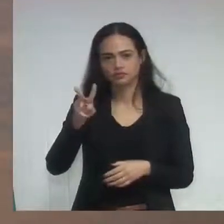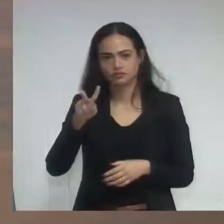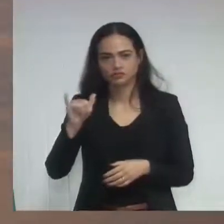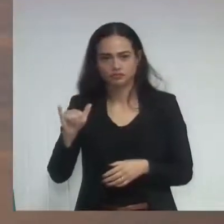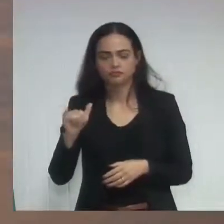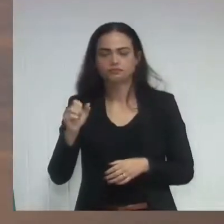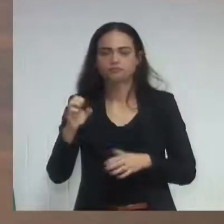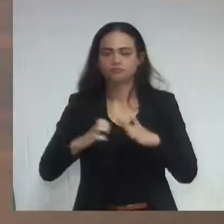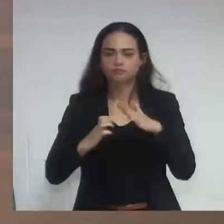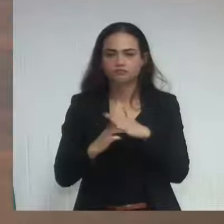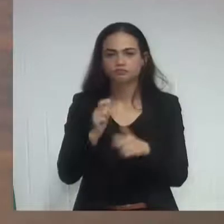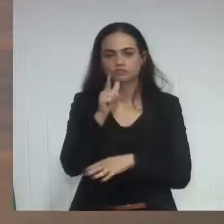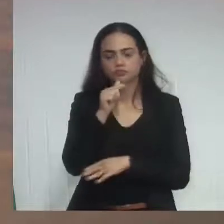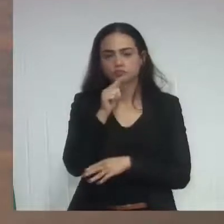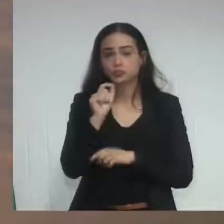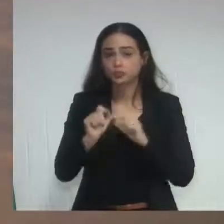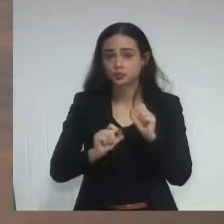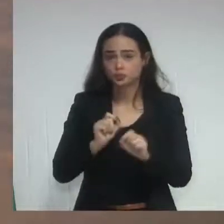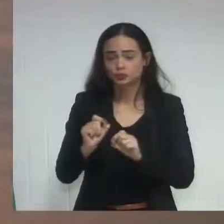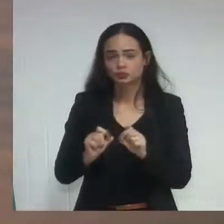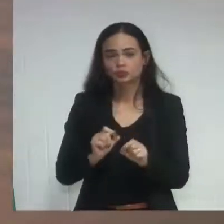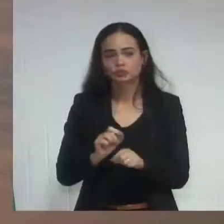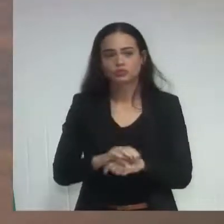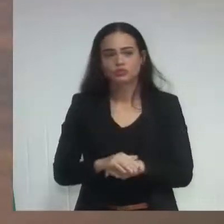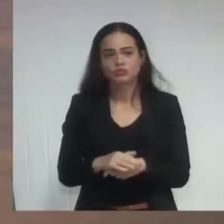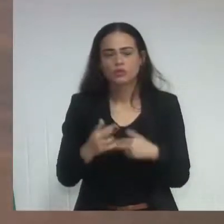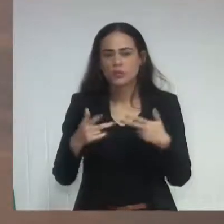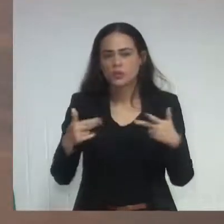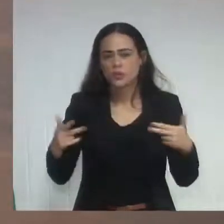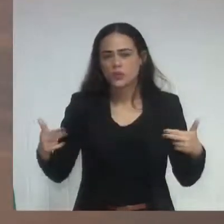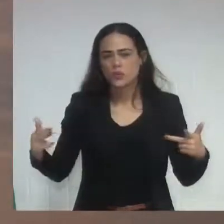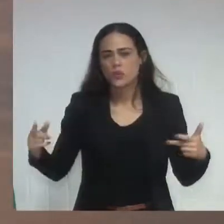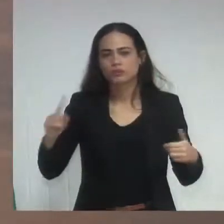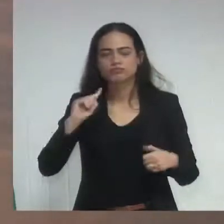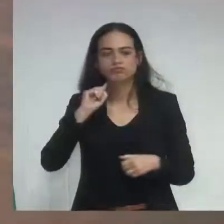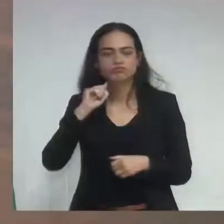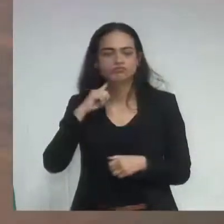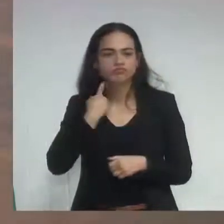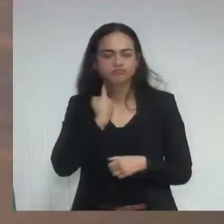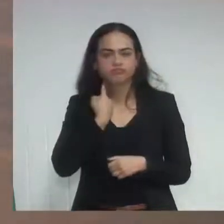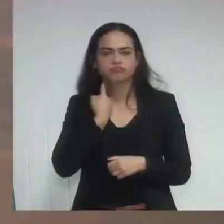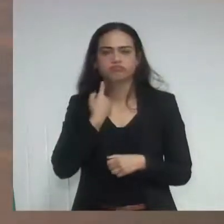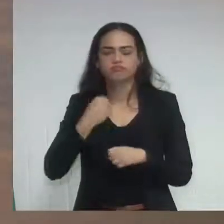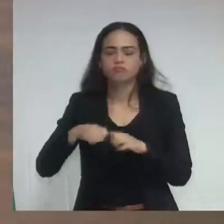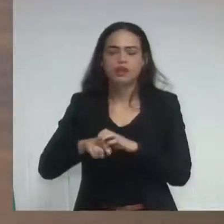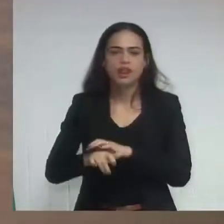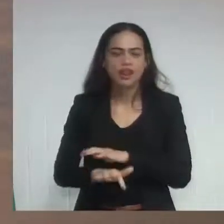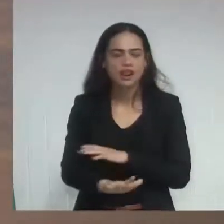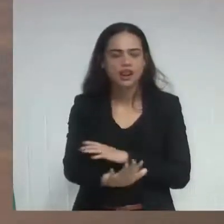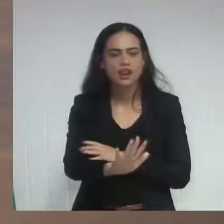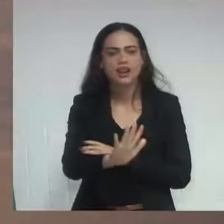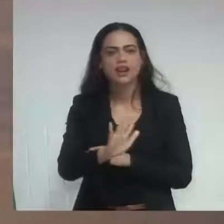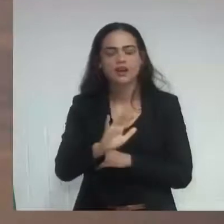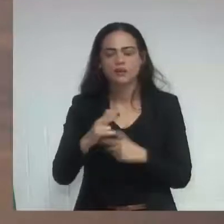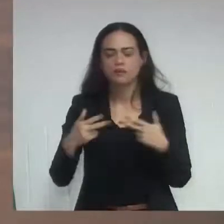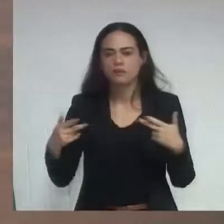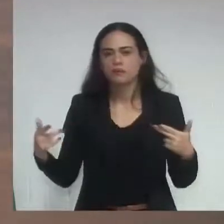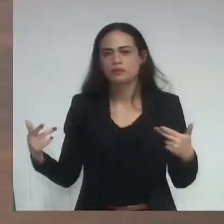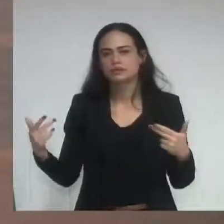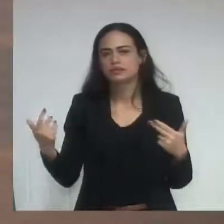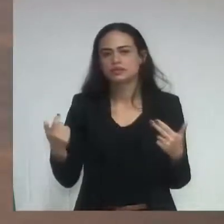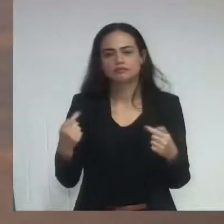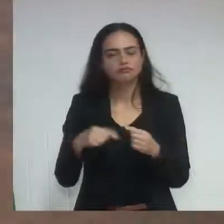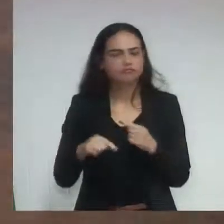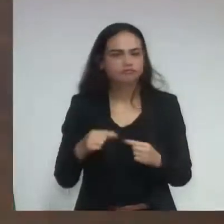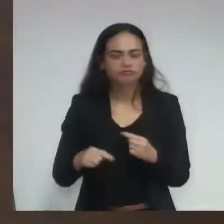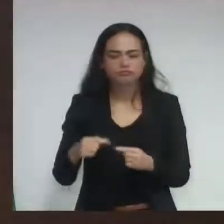faça despejo de contaminantes e de esgoto na Lagoa do Aquário, né? Peço para o Departamento de Comunicação